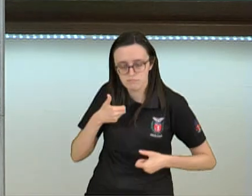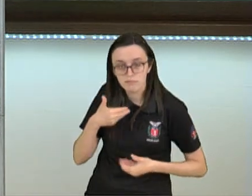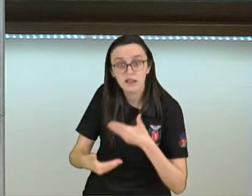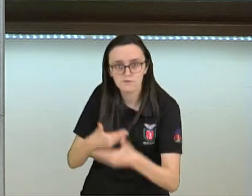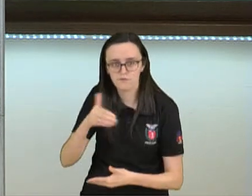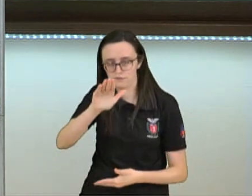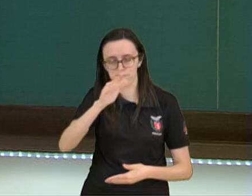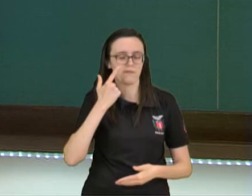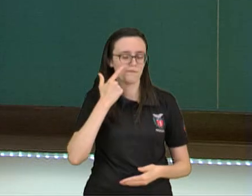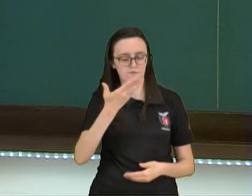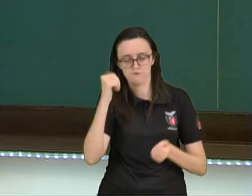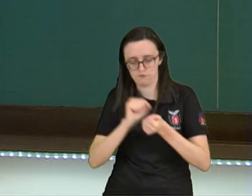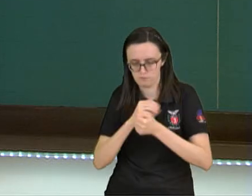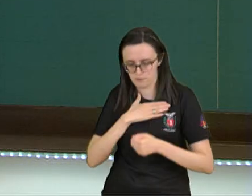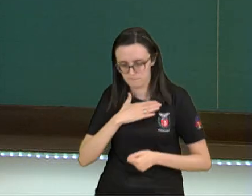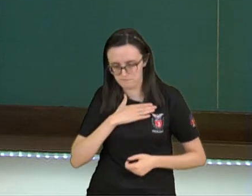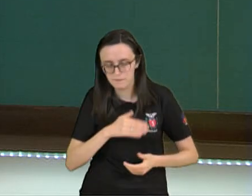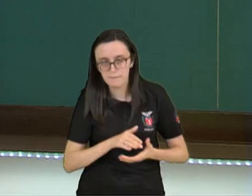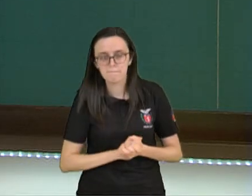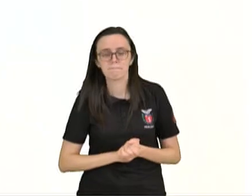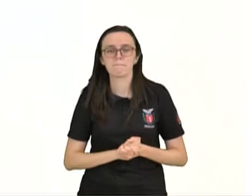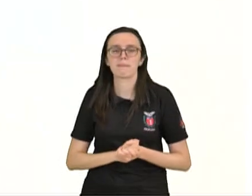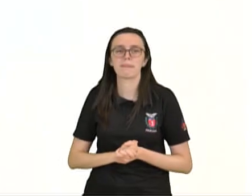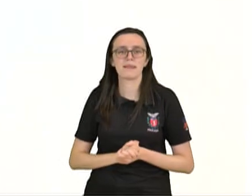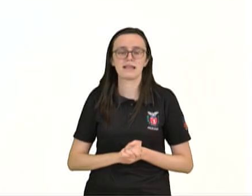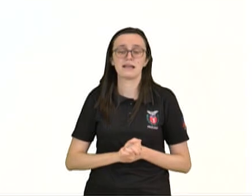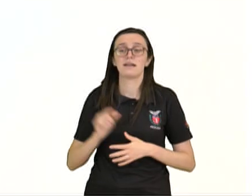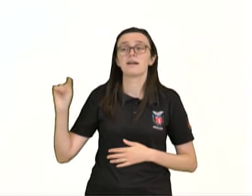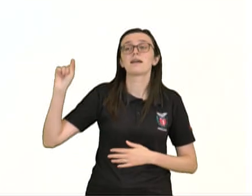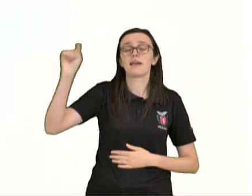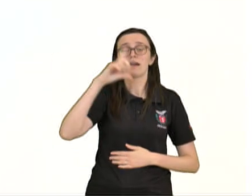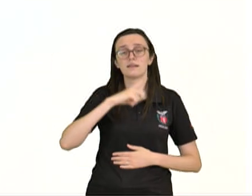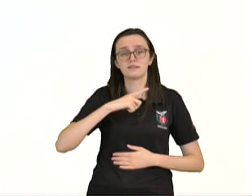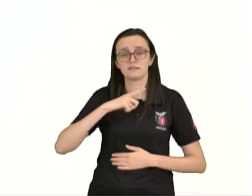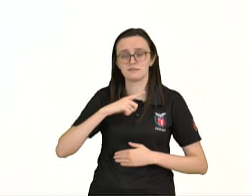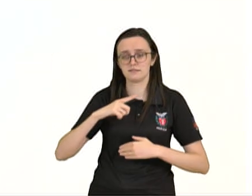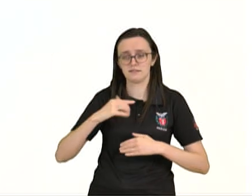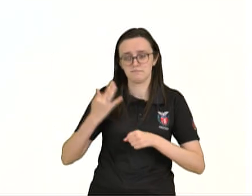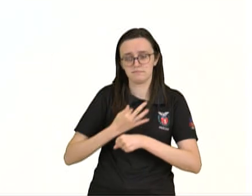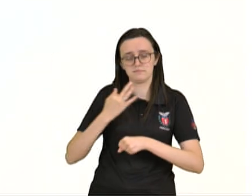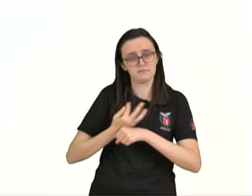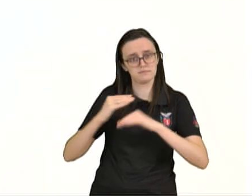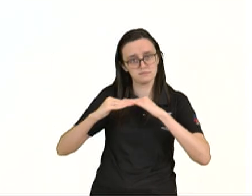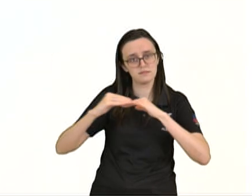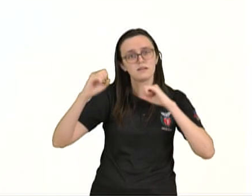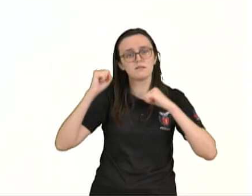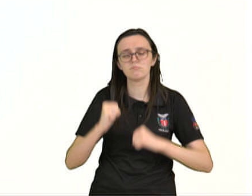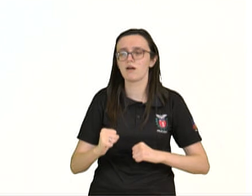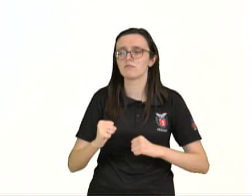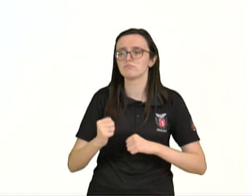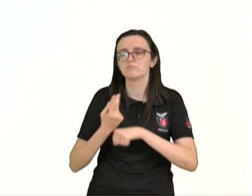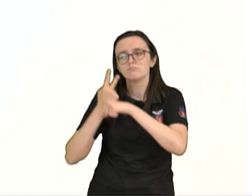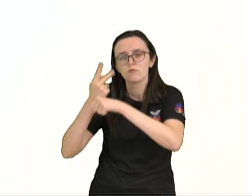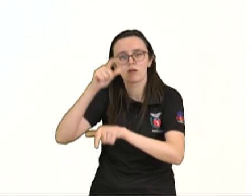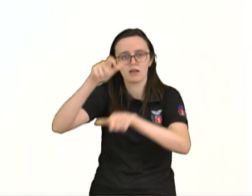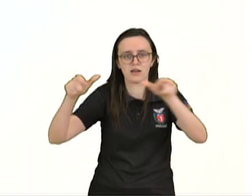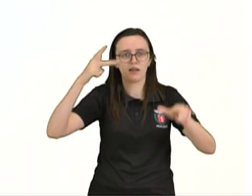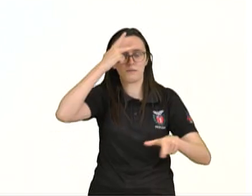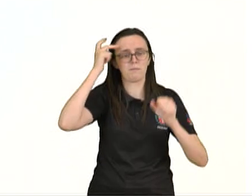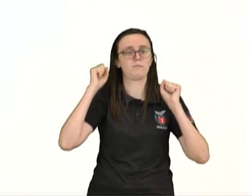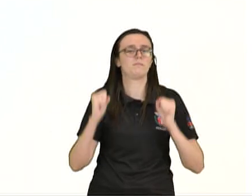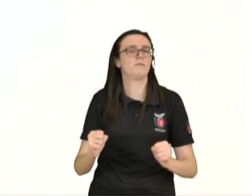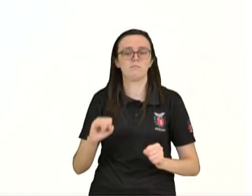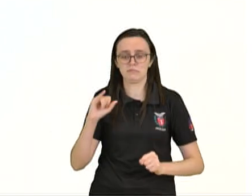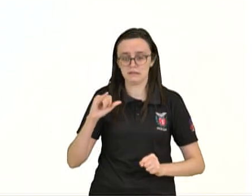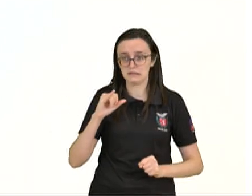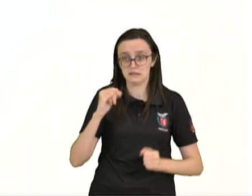vida. Então vem comigo. Ele diz que quem tem resiliência tem pessoas que pode contar e recorrer. Quem tem resiliência não